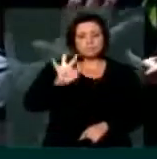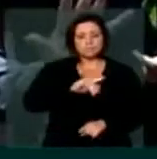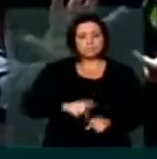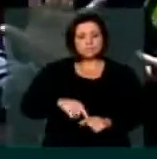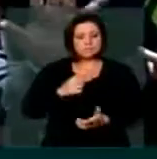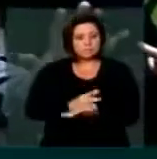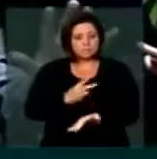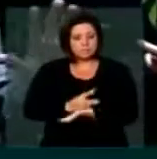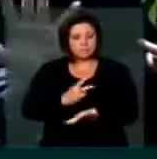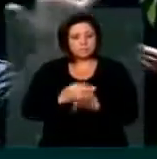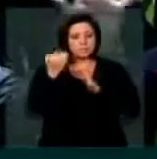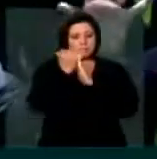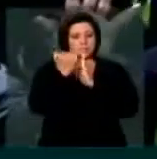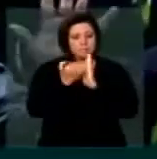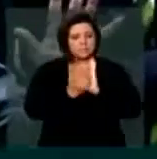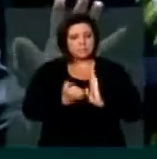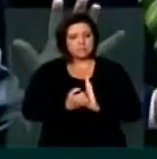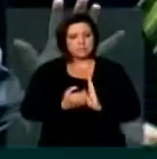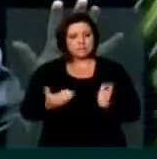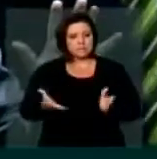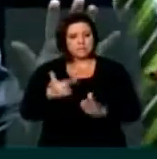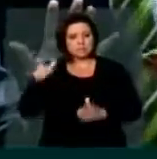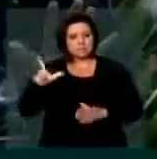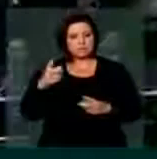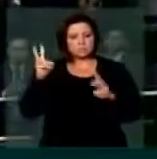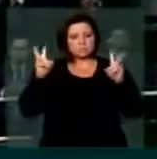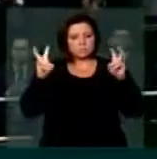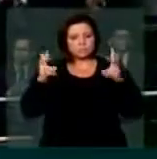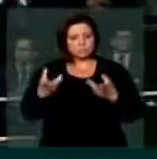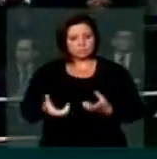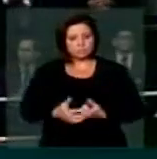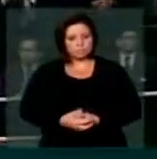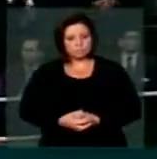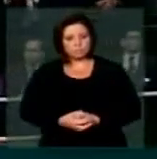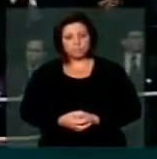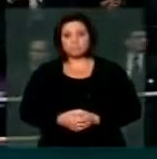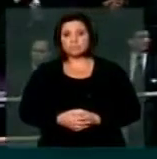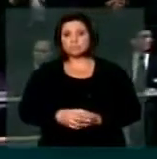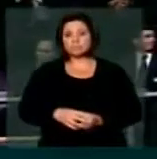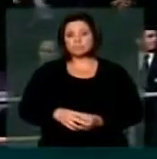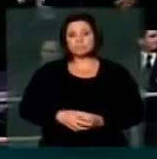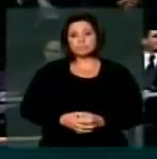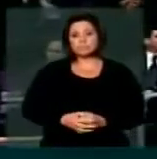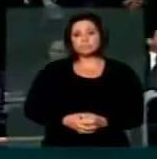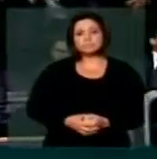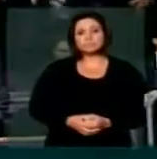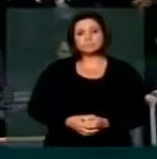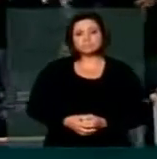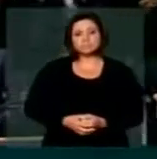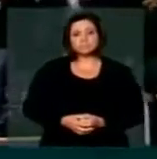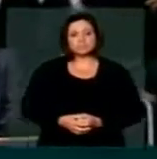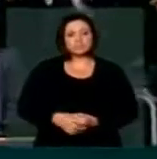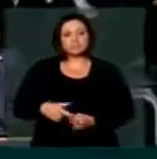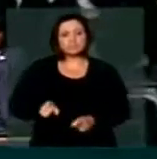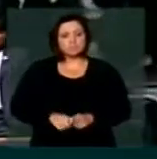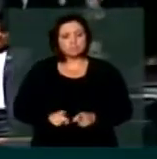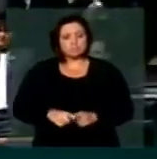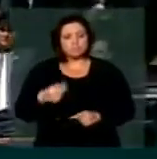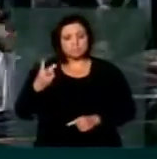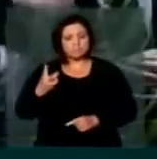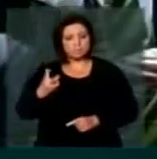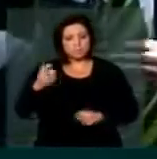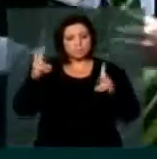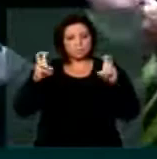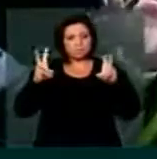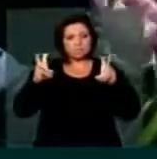e manter na pauta essas outras duas questões, sob pena de nós, por conta de